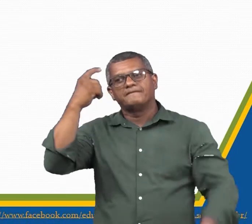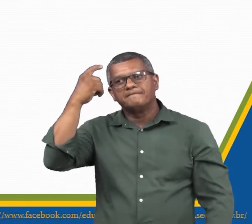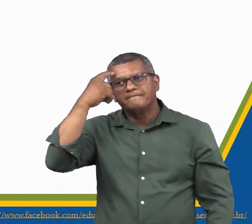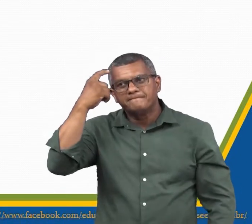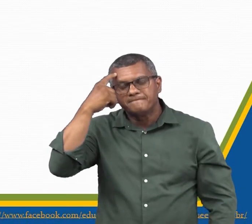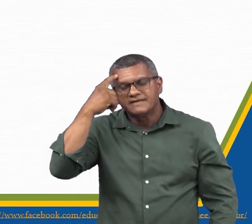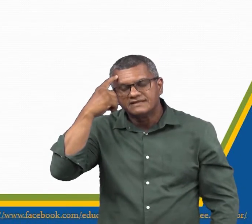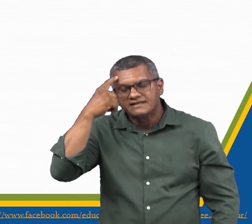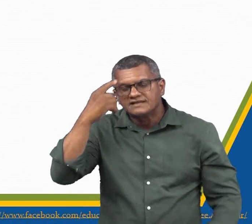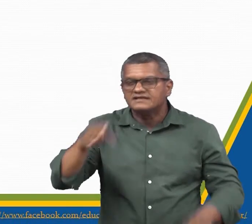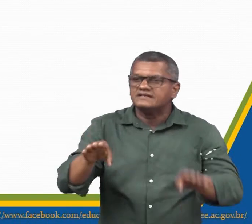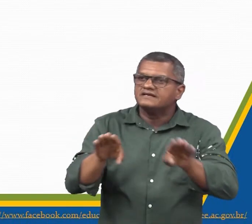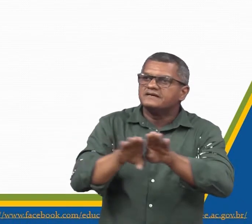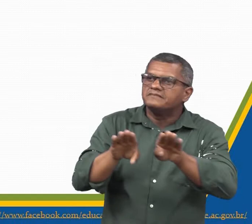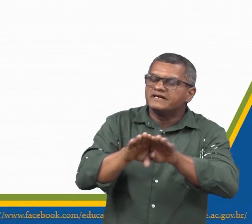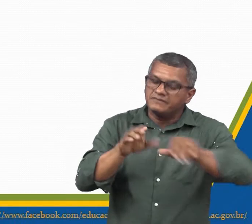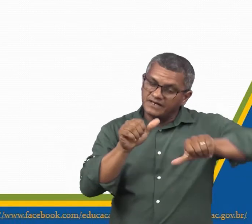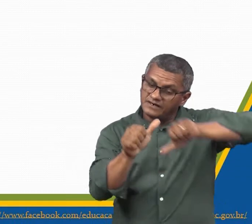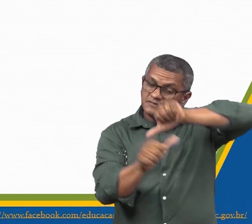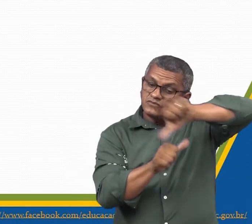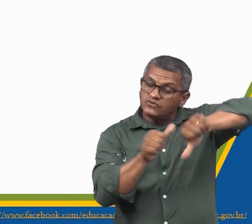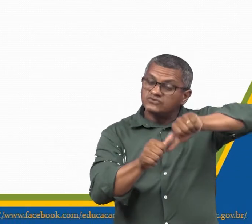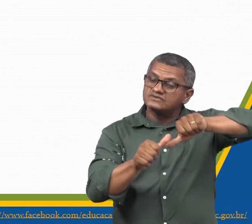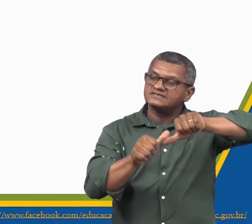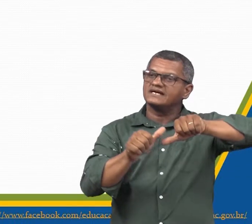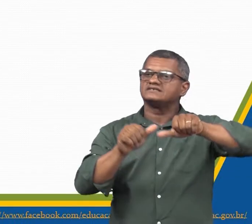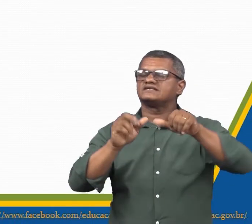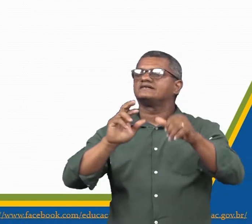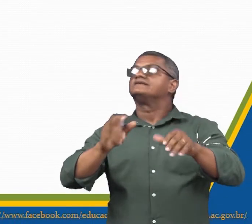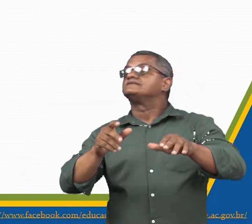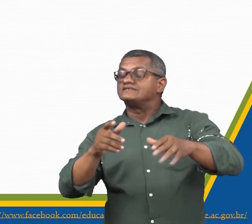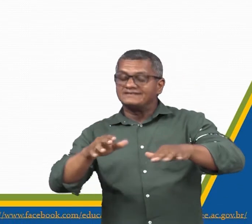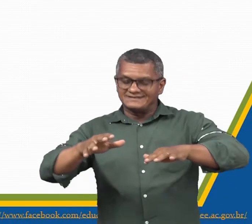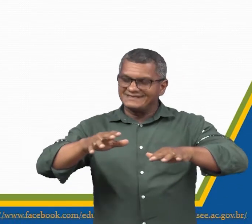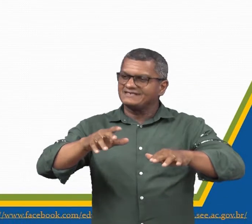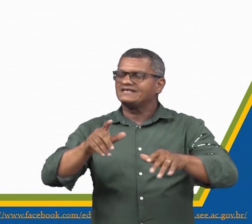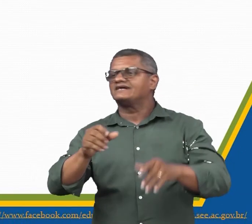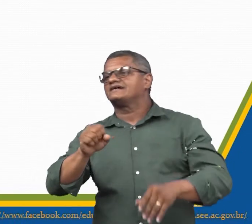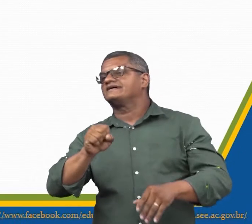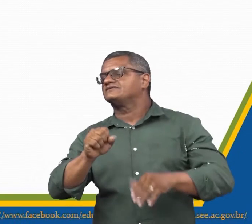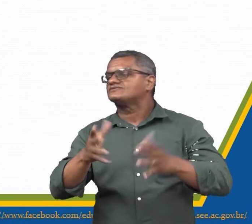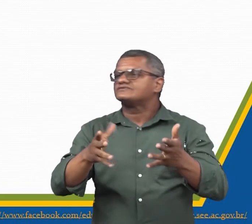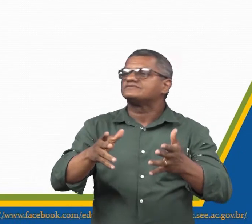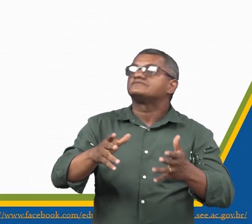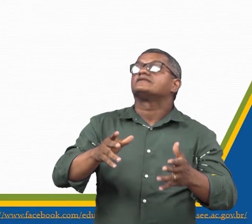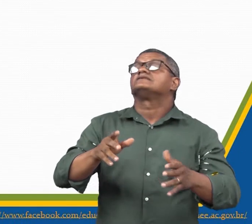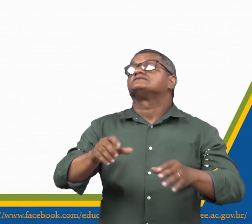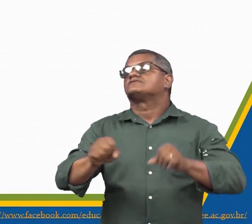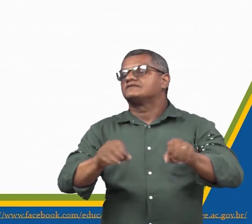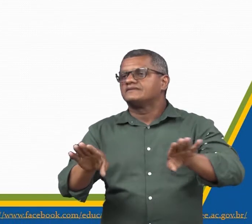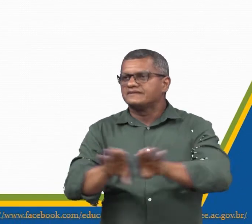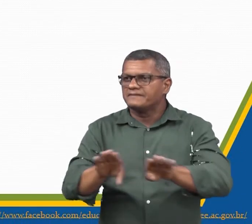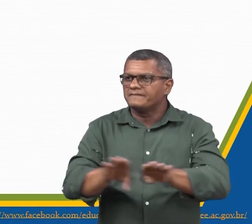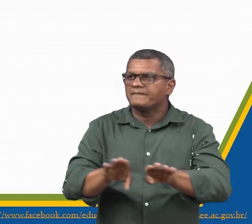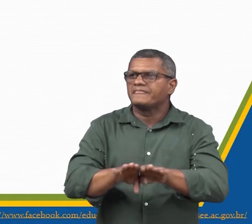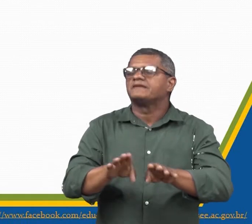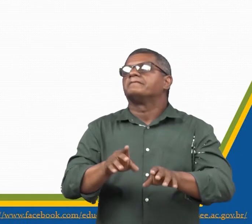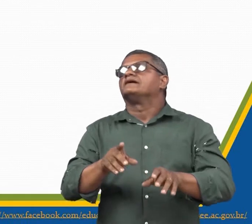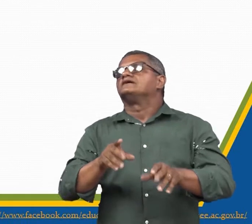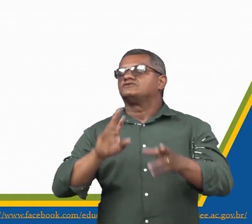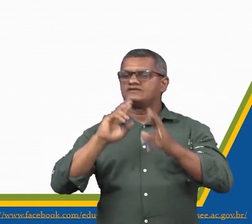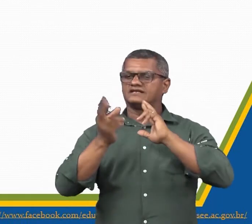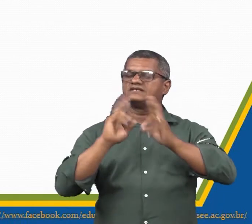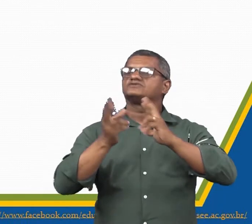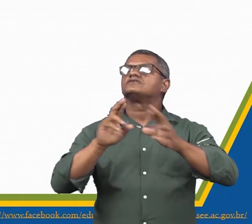que viabiliza a mudança nas relações sociais e, por consequência, nas relações de poder. É um